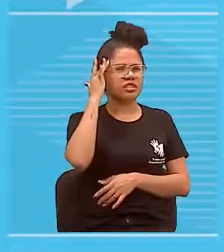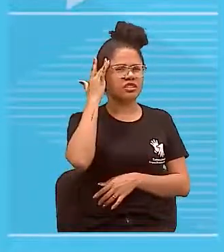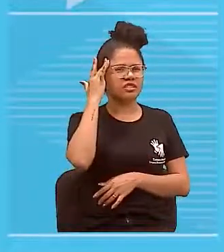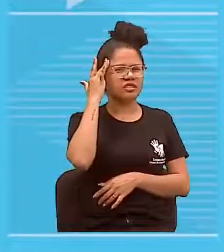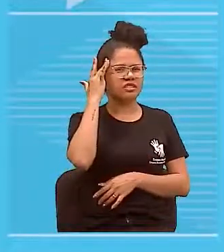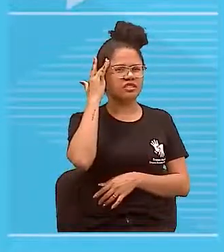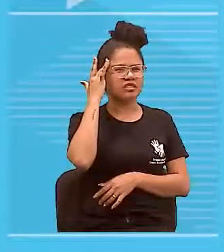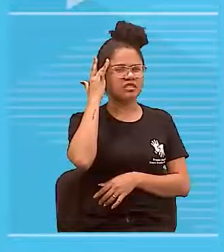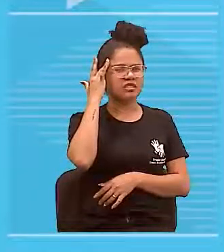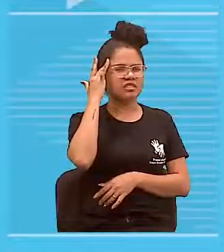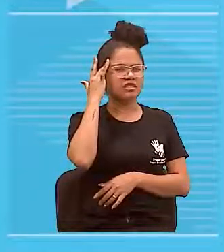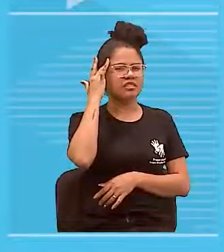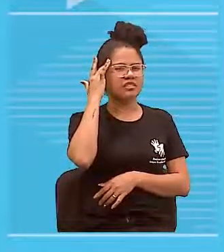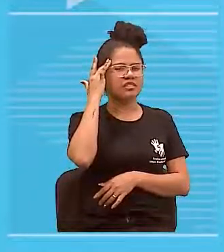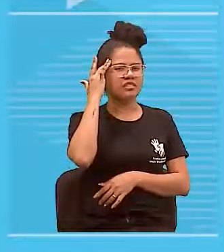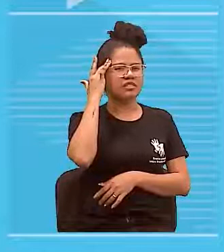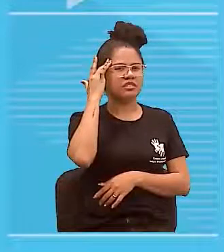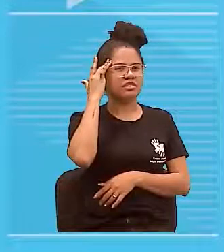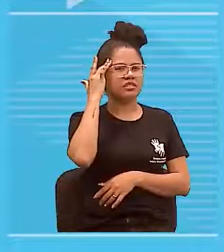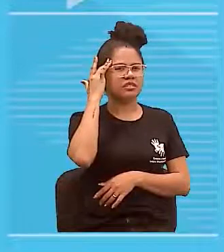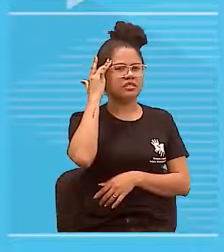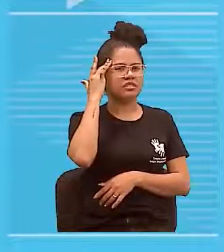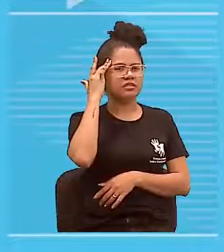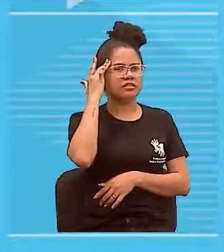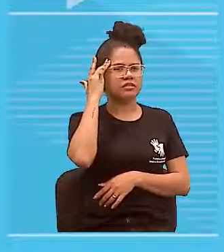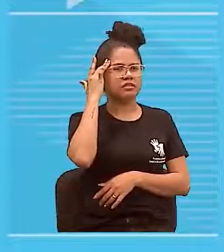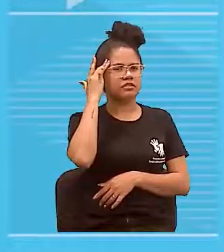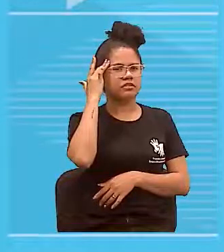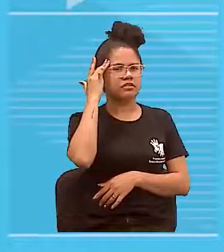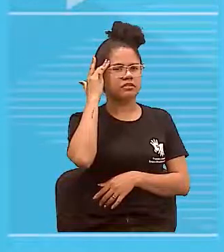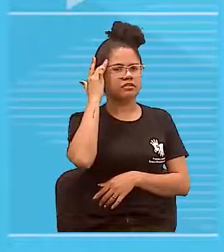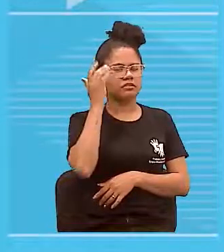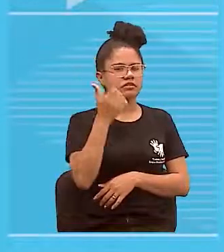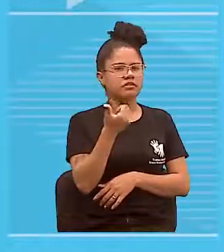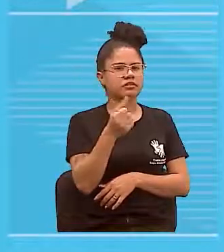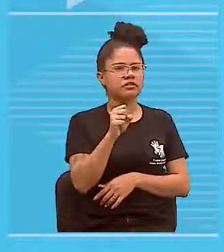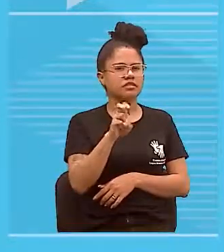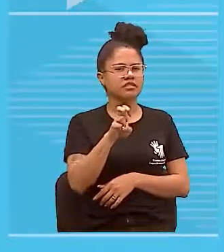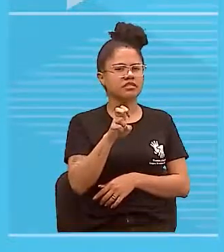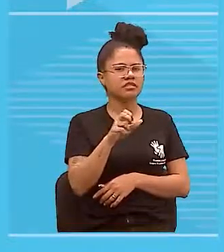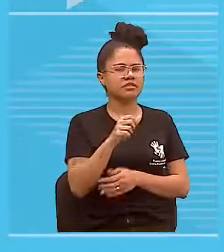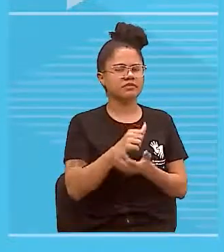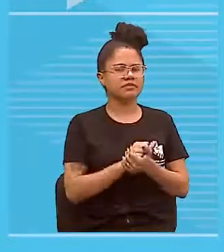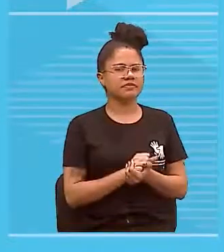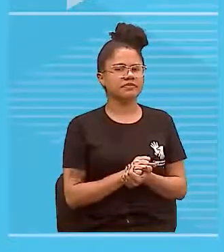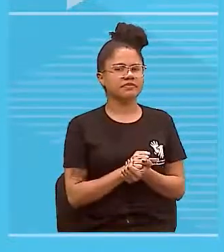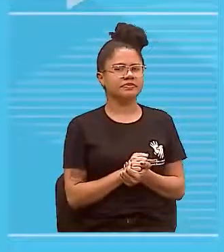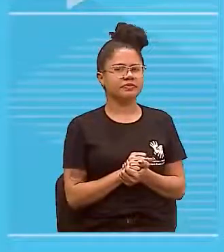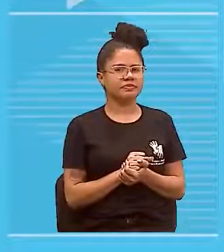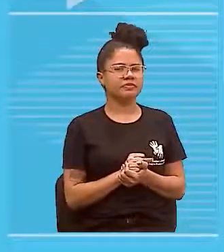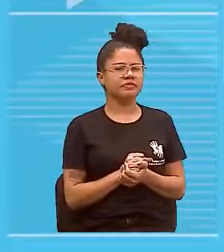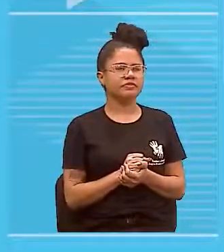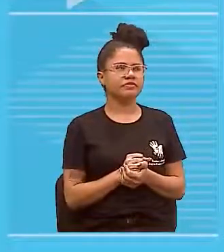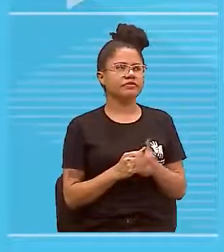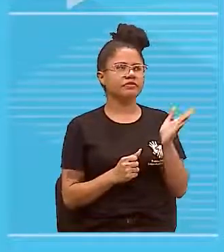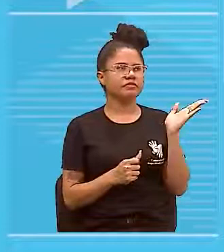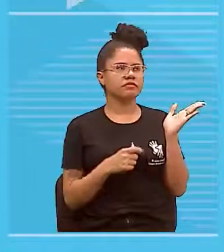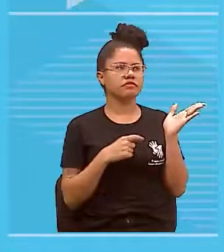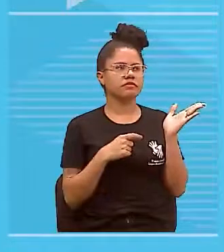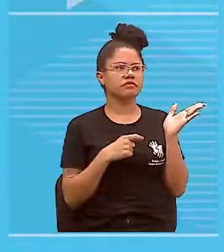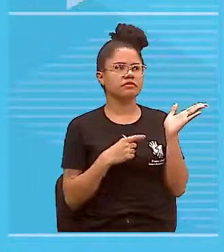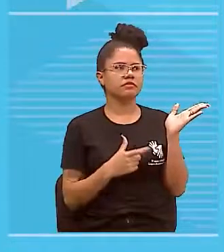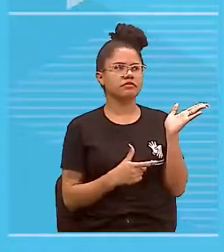né? Fitoplâncton, que são as algas, né, microscópicas. Eu tenho fitoplâncton e eu